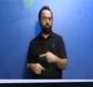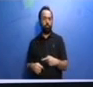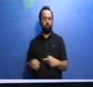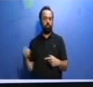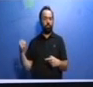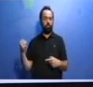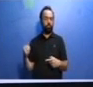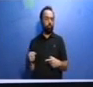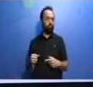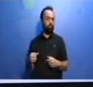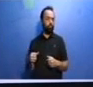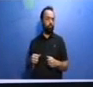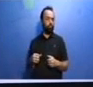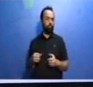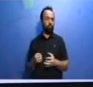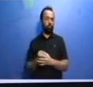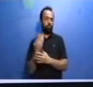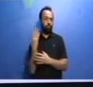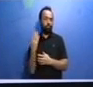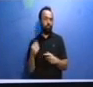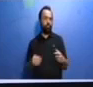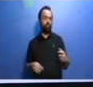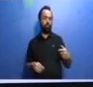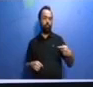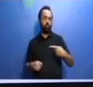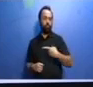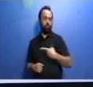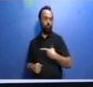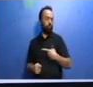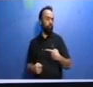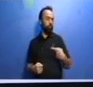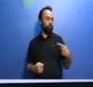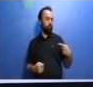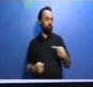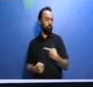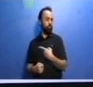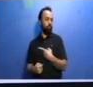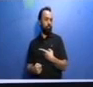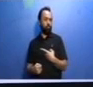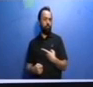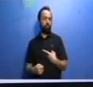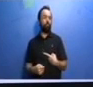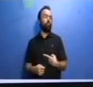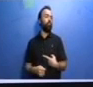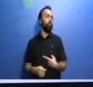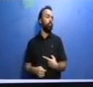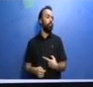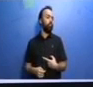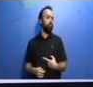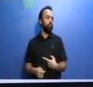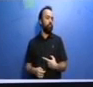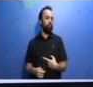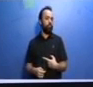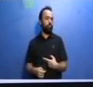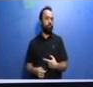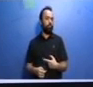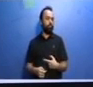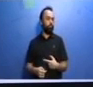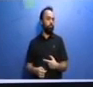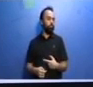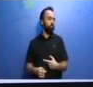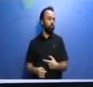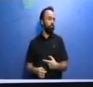reagentes para os produtos, ou seja, a seta, né, ela só indica para um sentido, que é a formação do